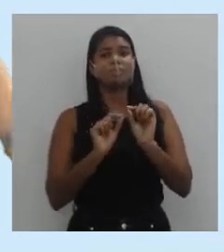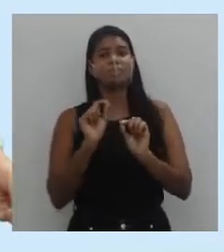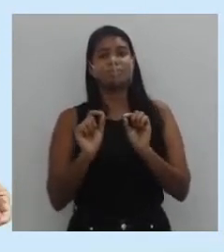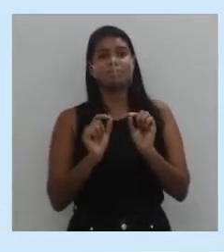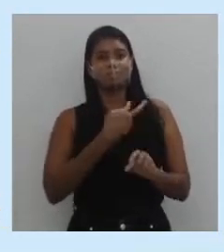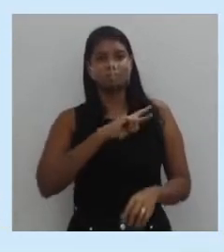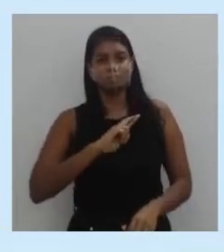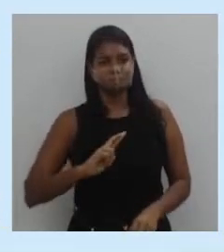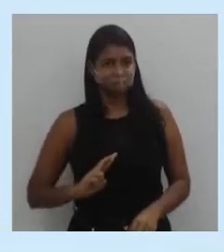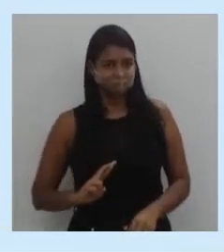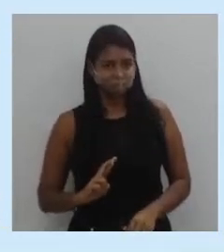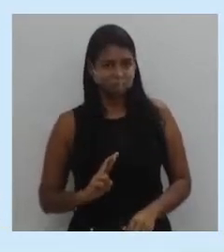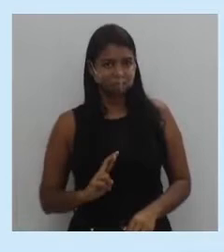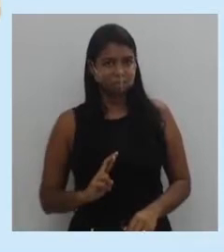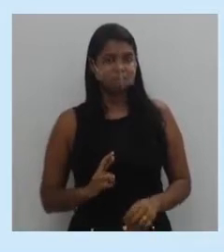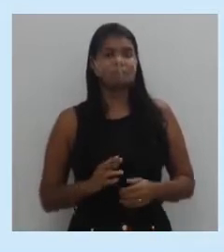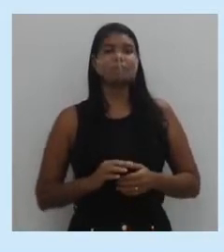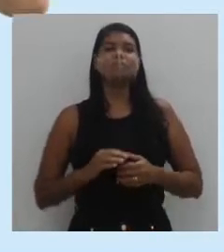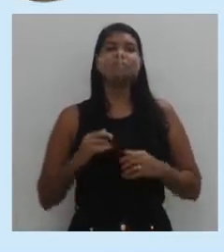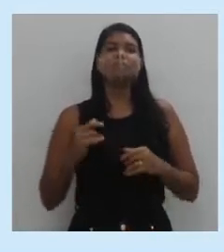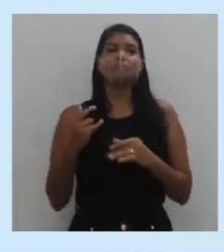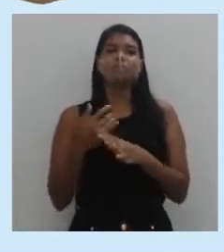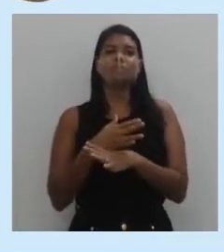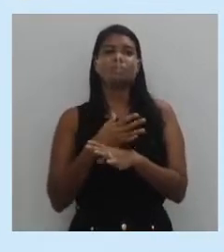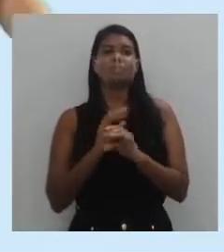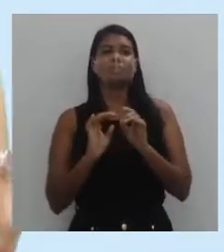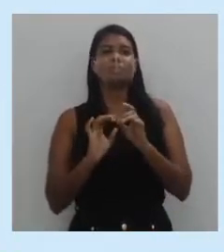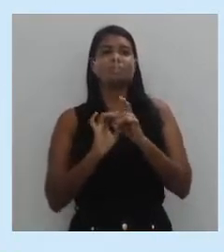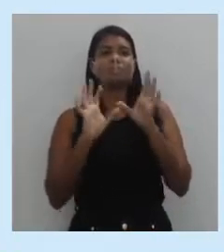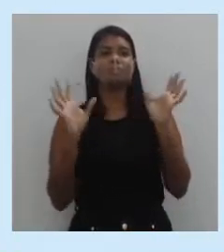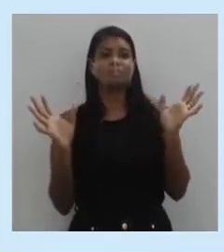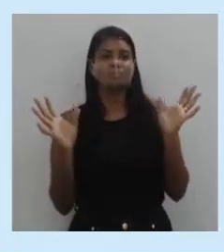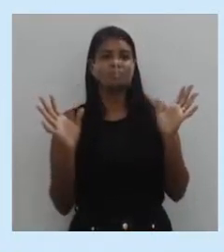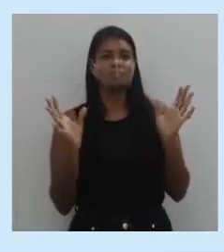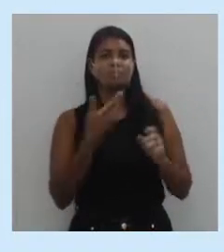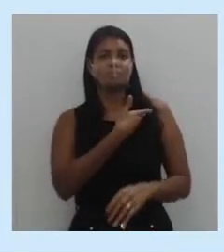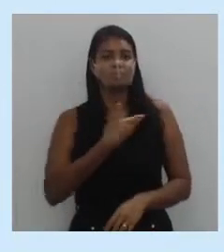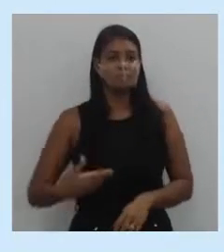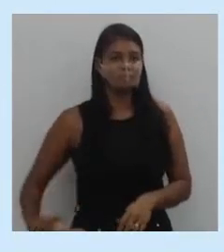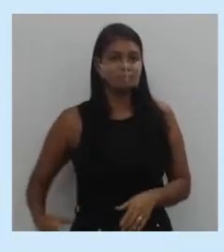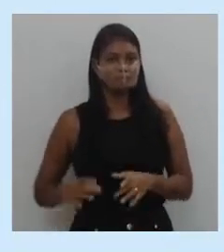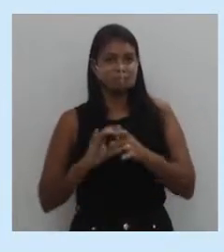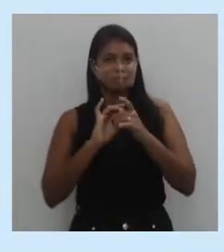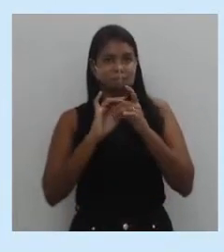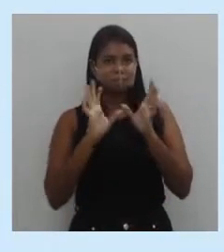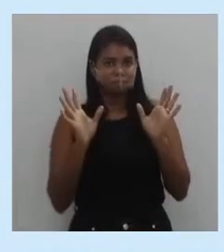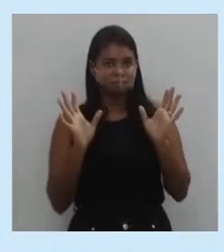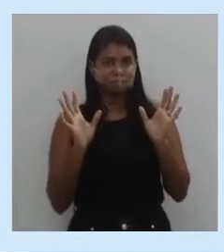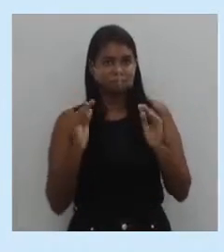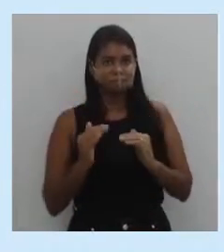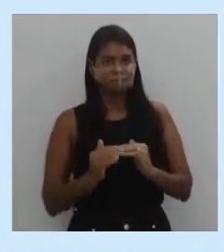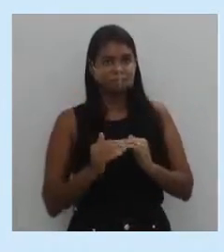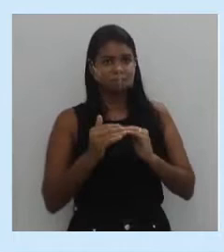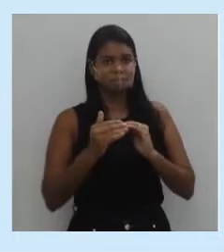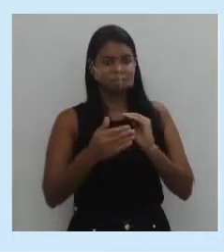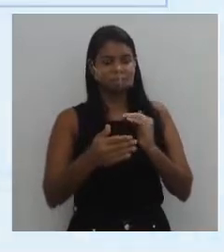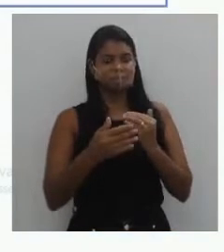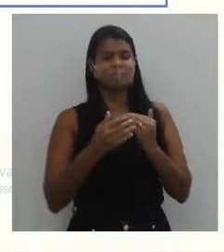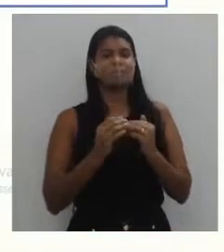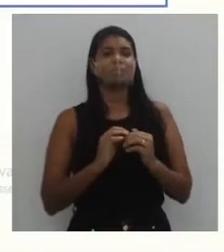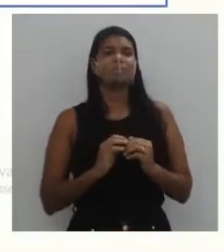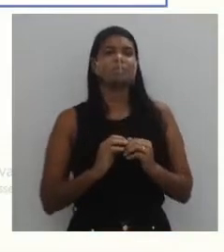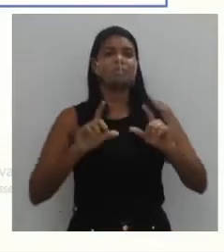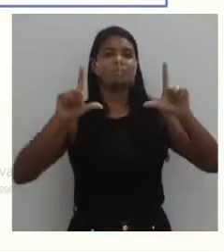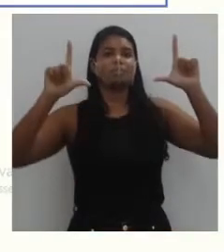questão da religião. Então, lembre-se, laicidade, governo laico. Vamos ver aqui. Mais adiante, trago